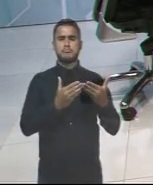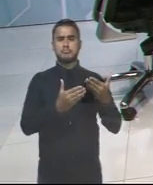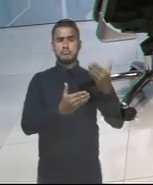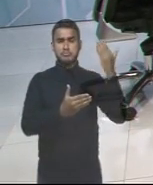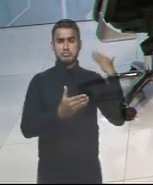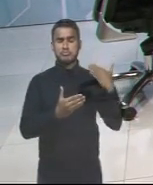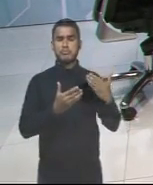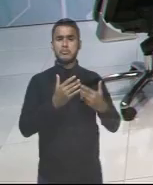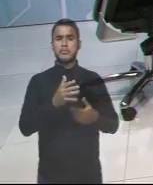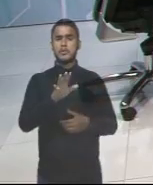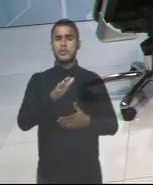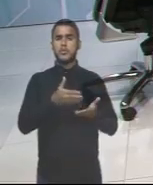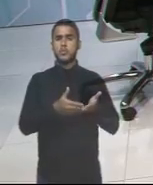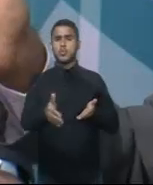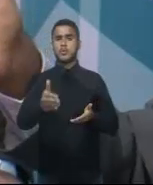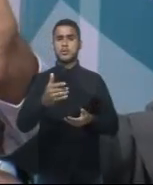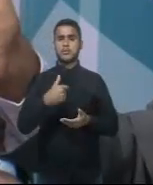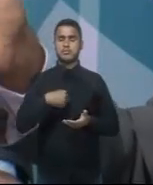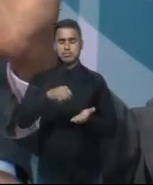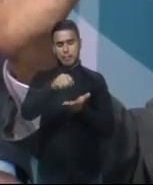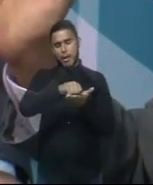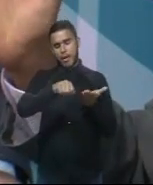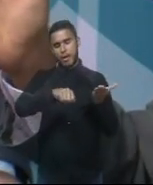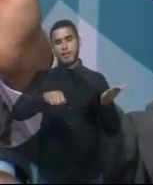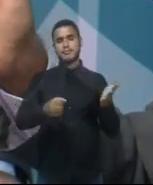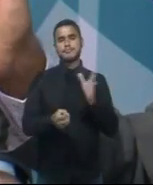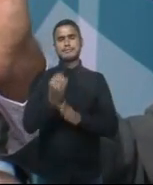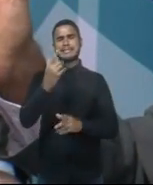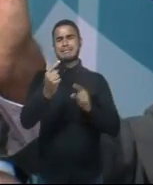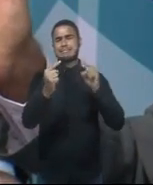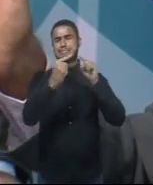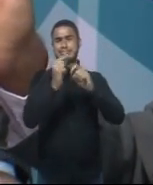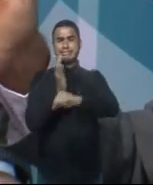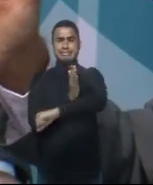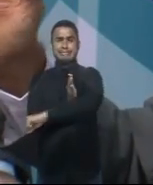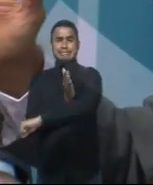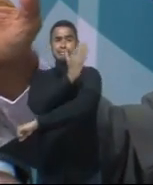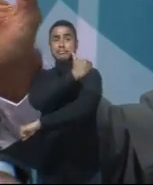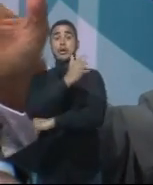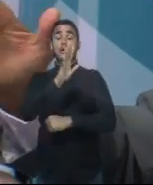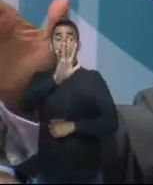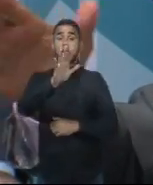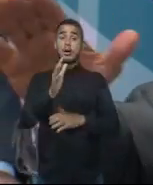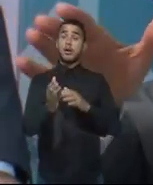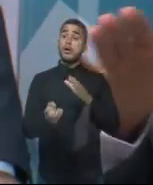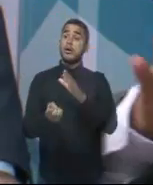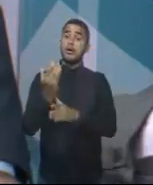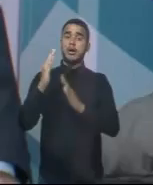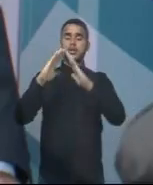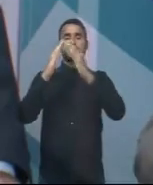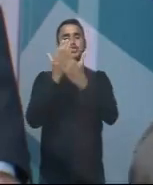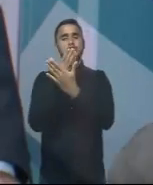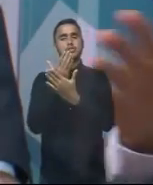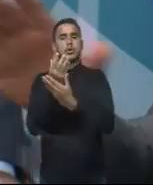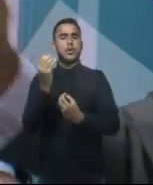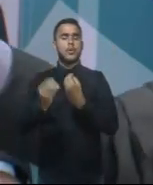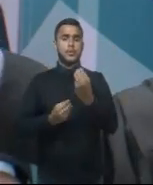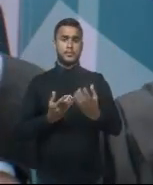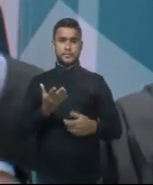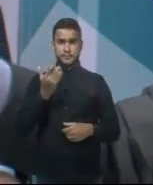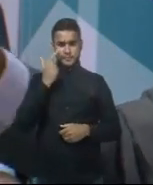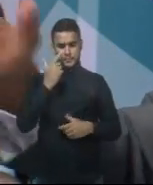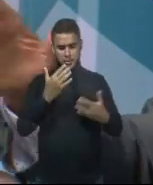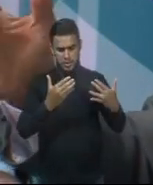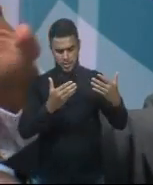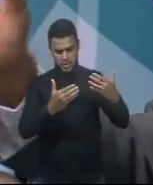3.000 anos desde quando se inventou a escrita e se inventou a escola. E você tem até a metade